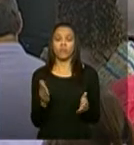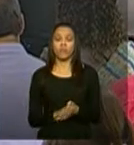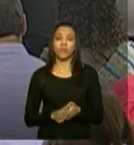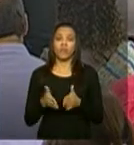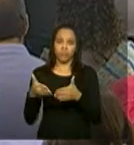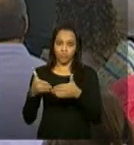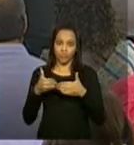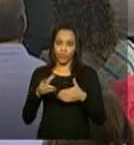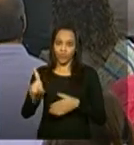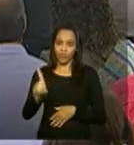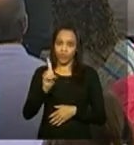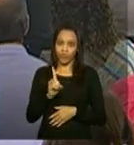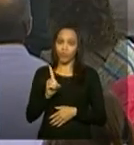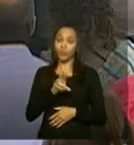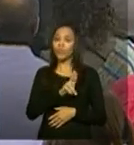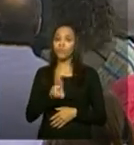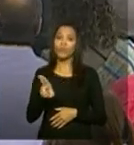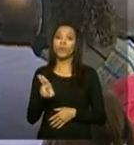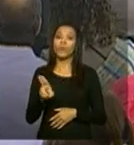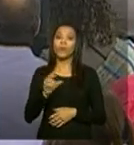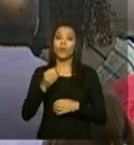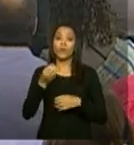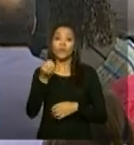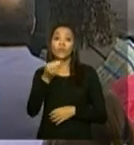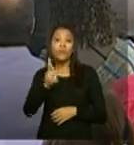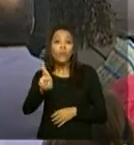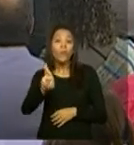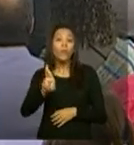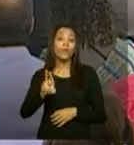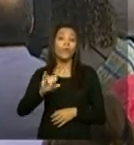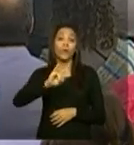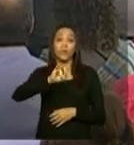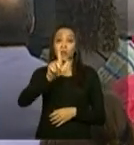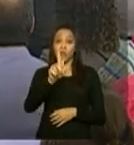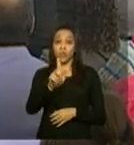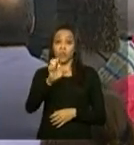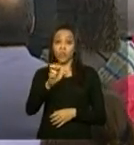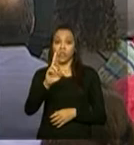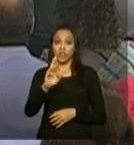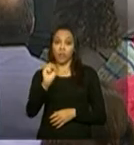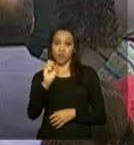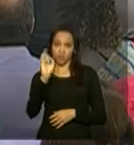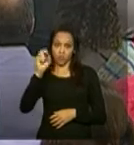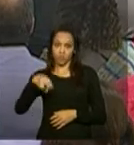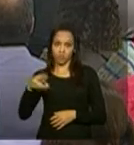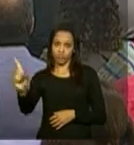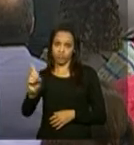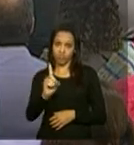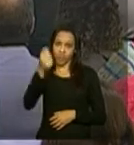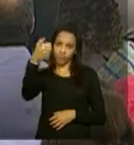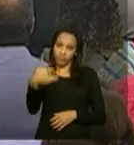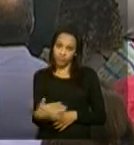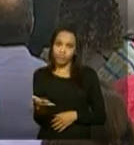chamar o doutor celso é resumidamente passar a parte dos trabalhos periciais